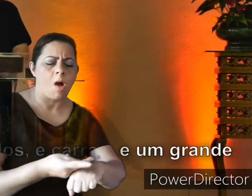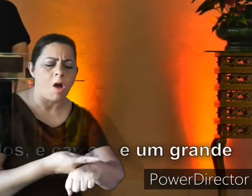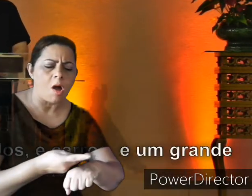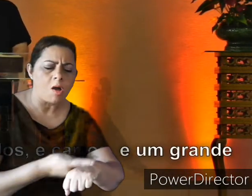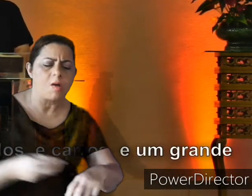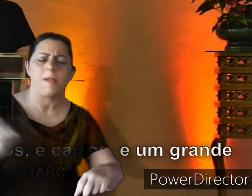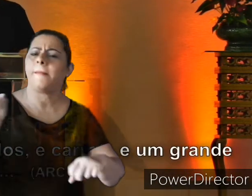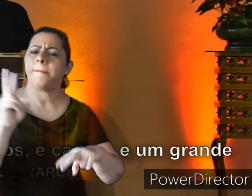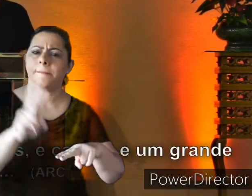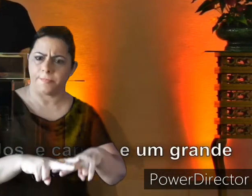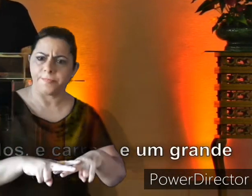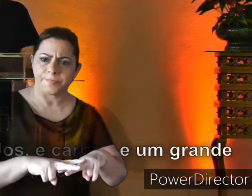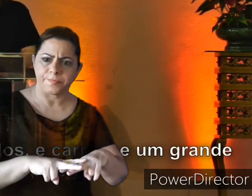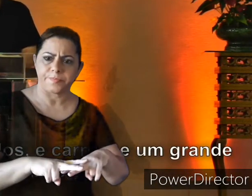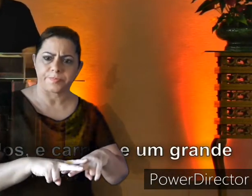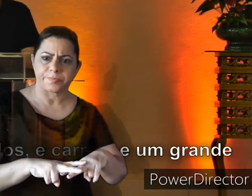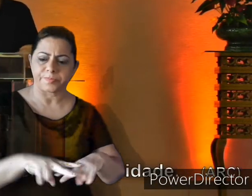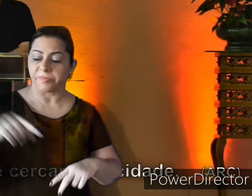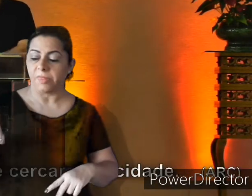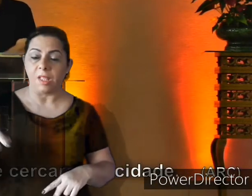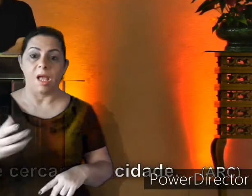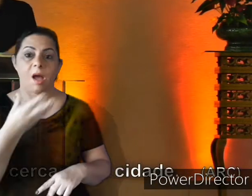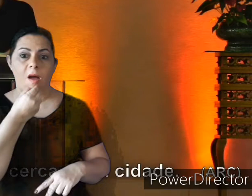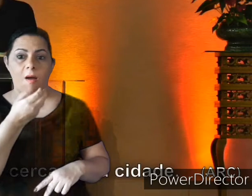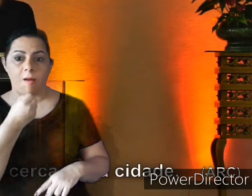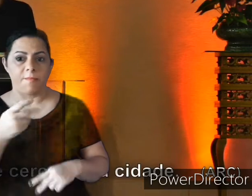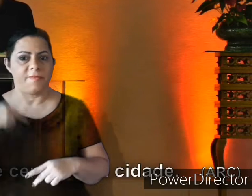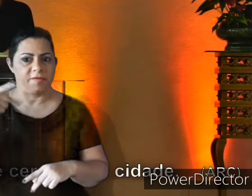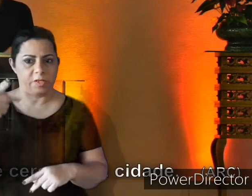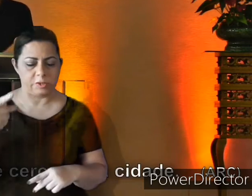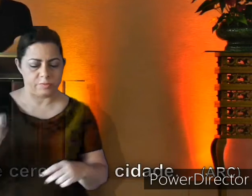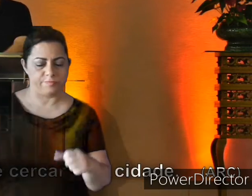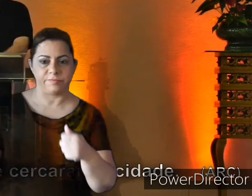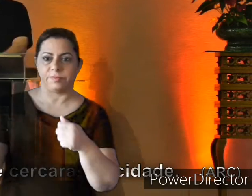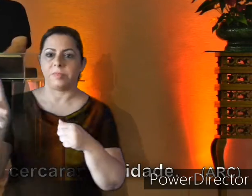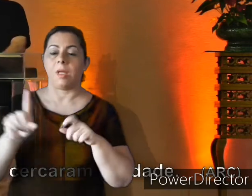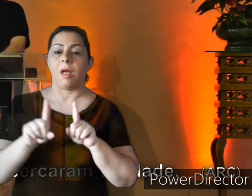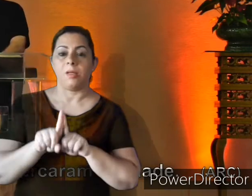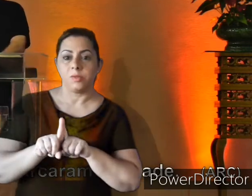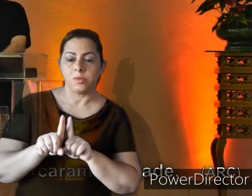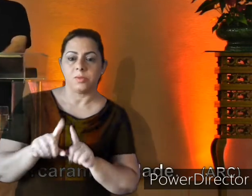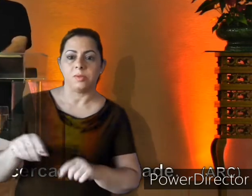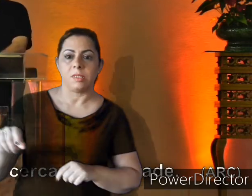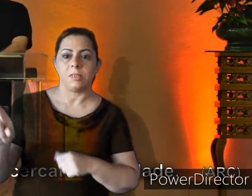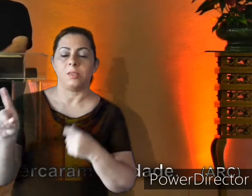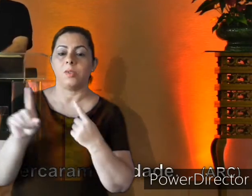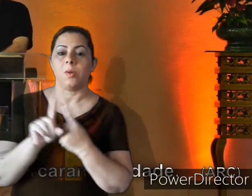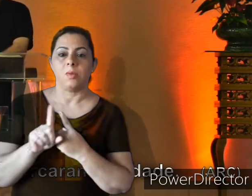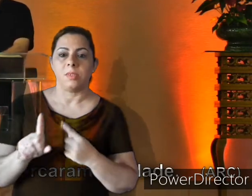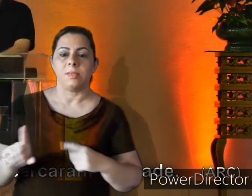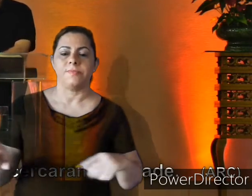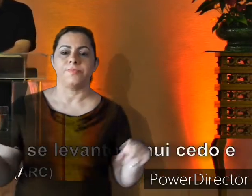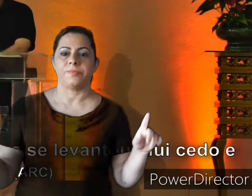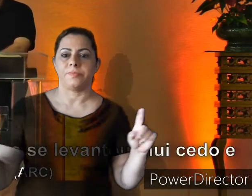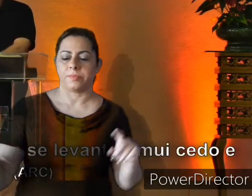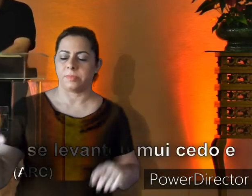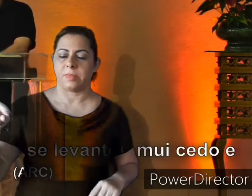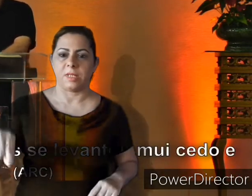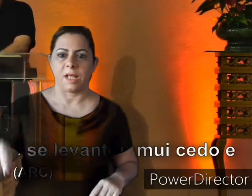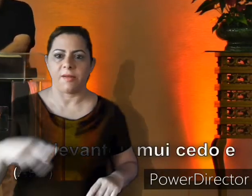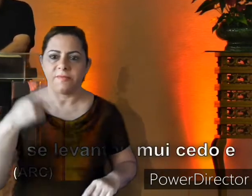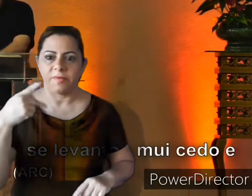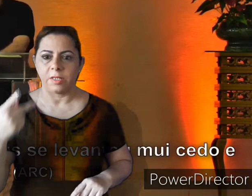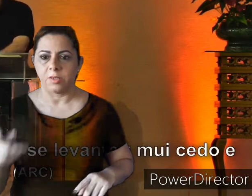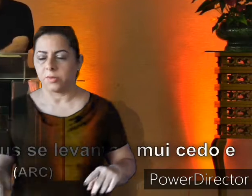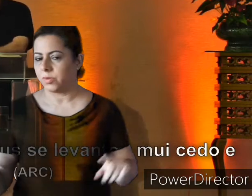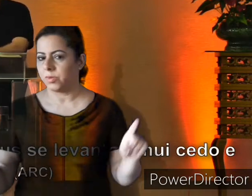lá cavalos e carros e um grande exército, os quais vieram de noite e cercaram a cidade. E o moço do